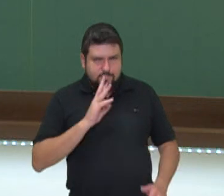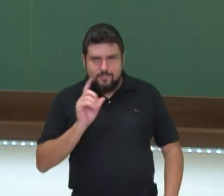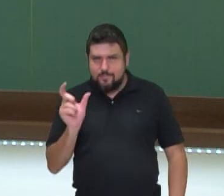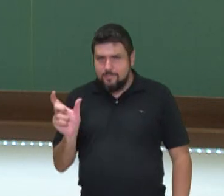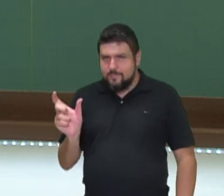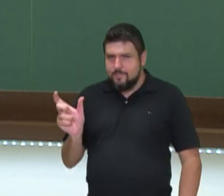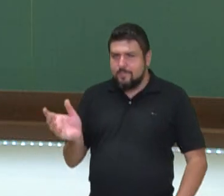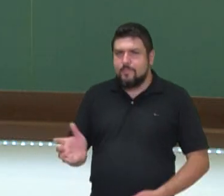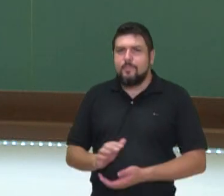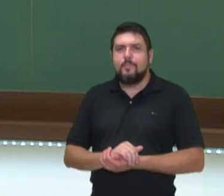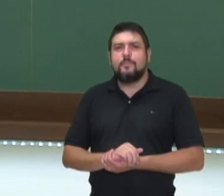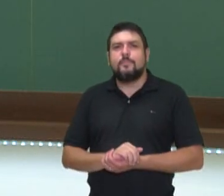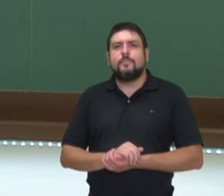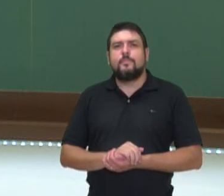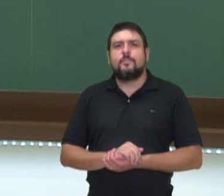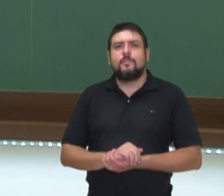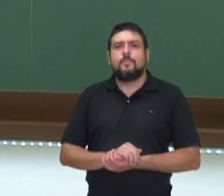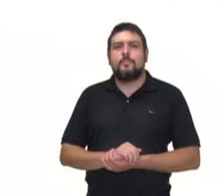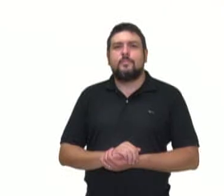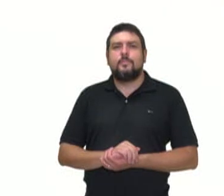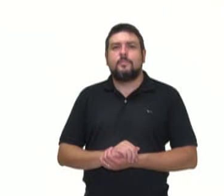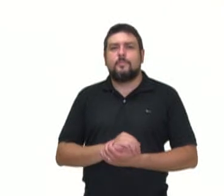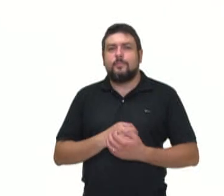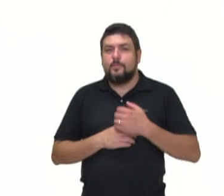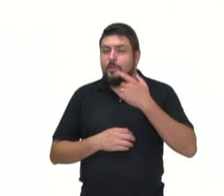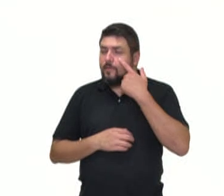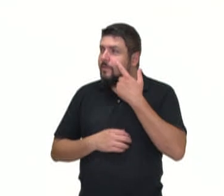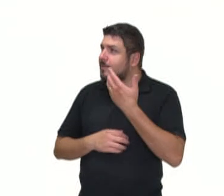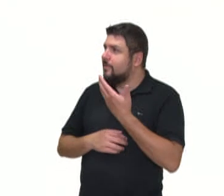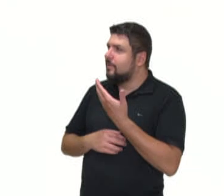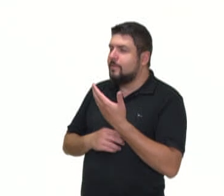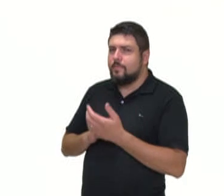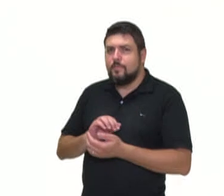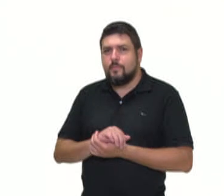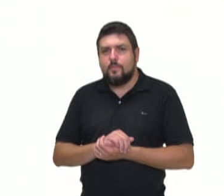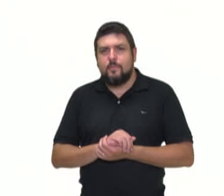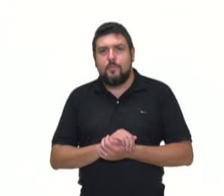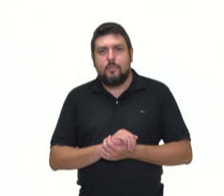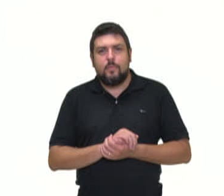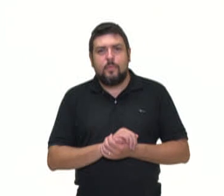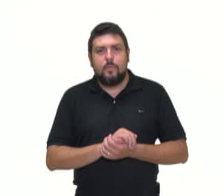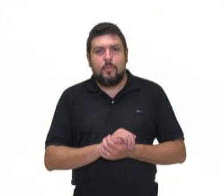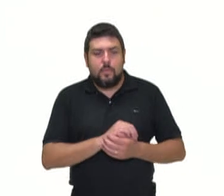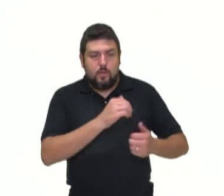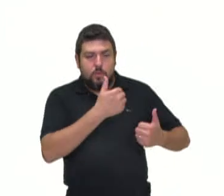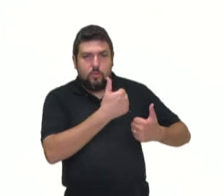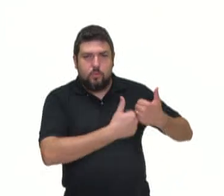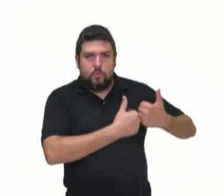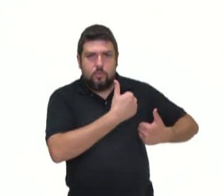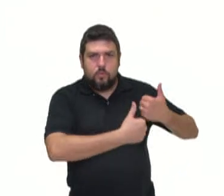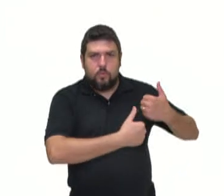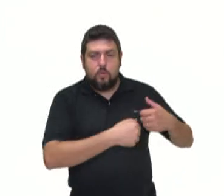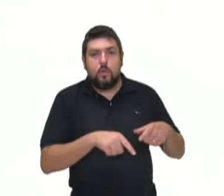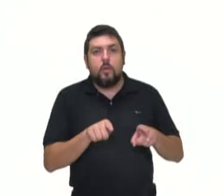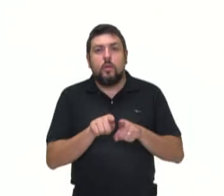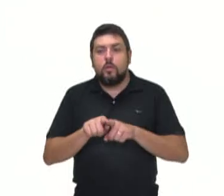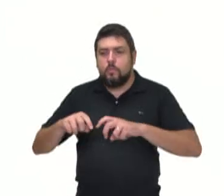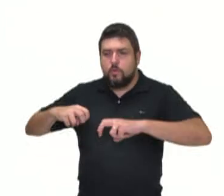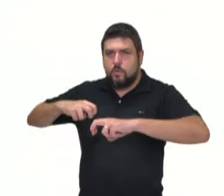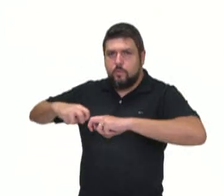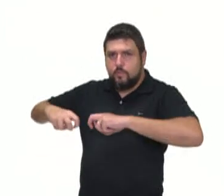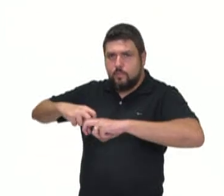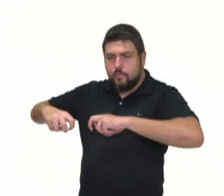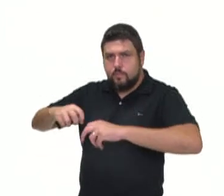isso, né? Ali a gente olha duas figuras, né? O futebol e o futsal.